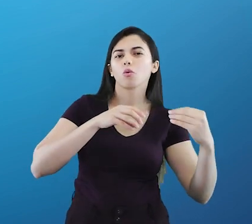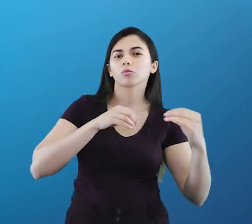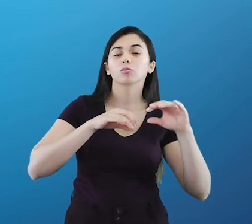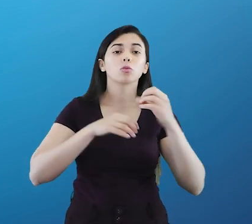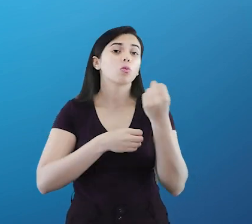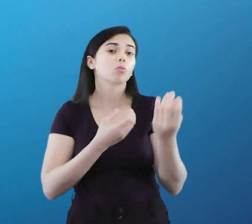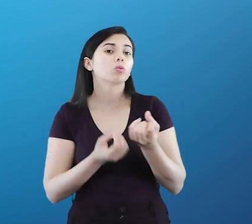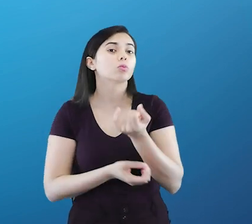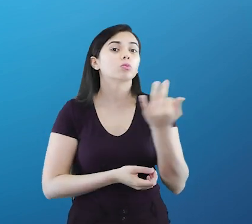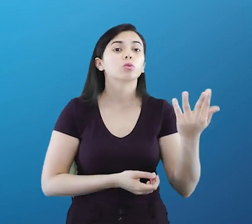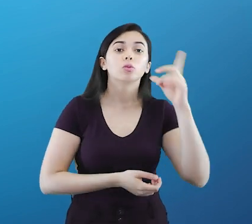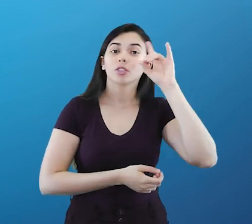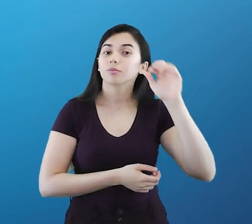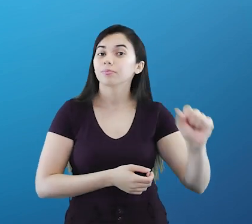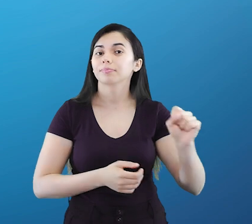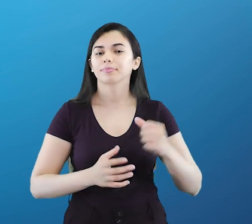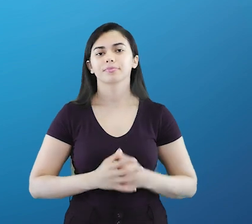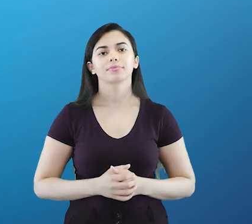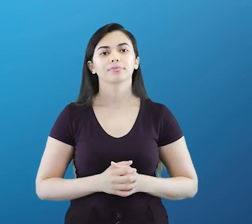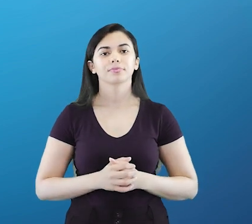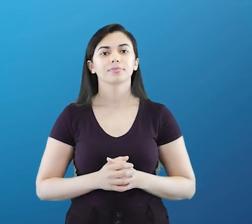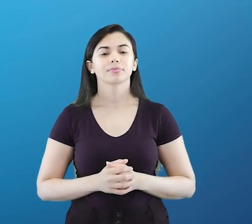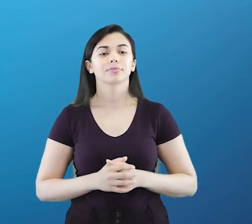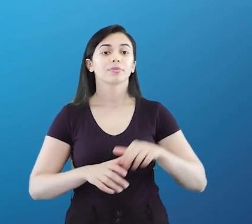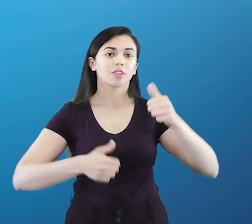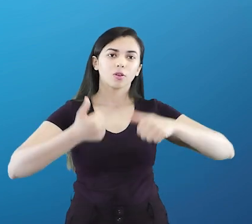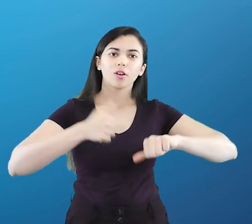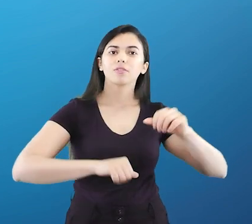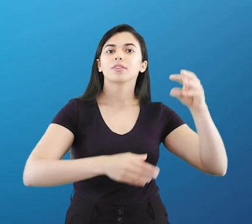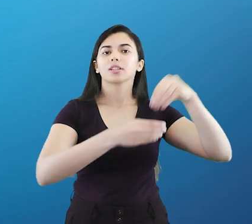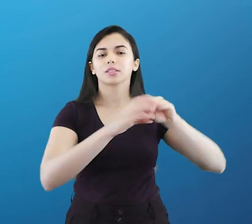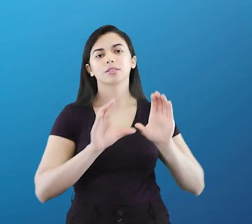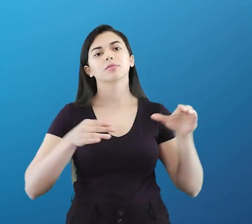também é avaliada a partir dessa doença na comunidade.